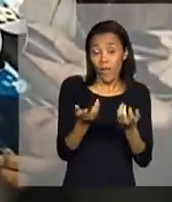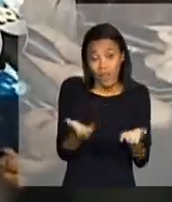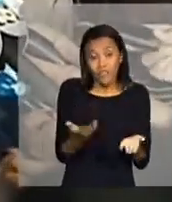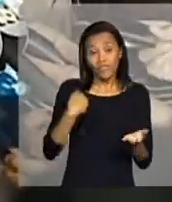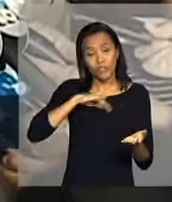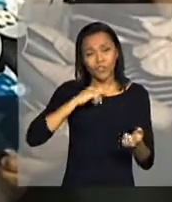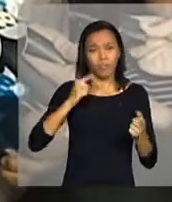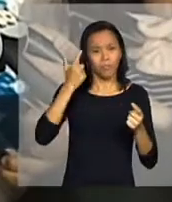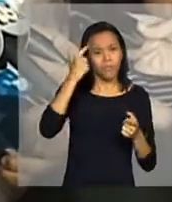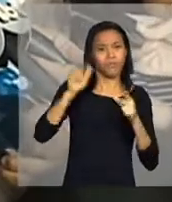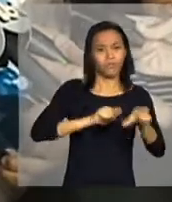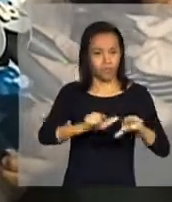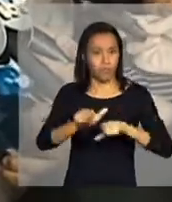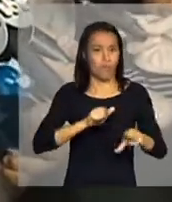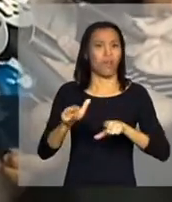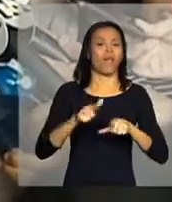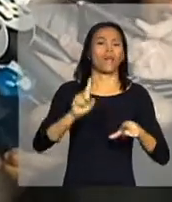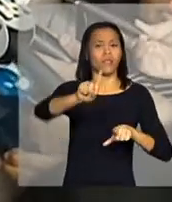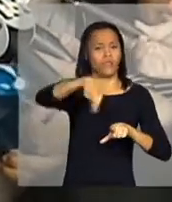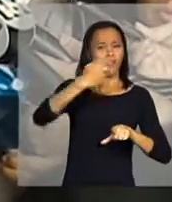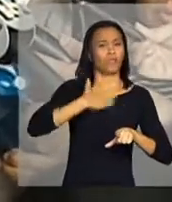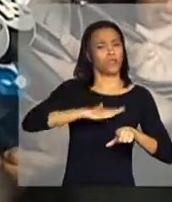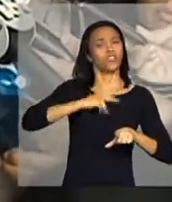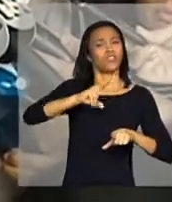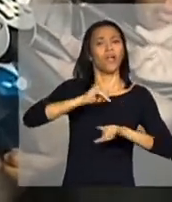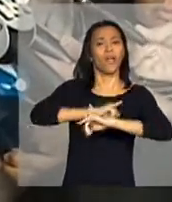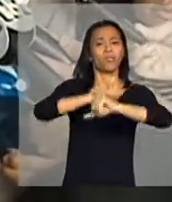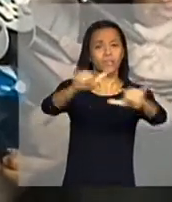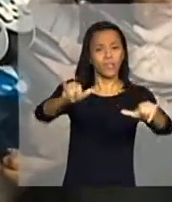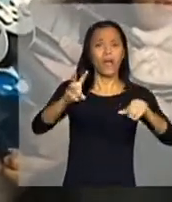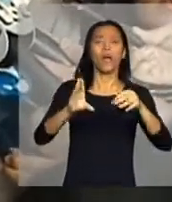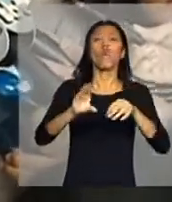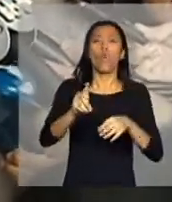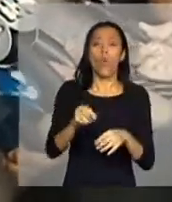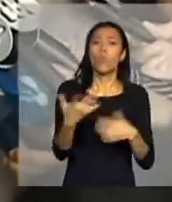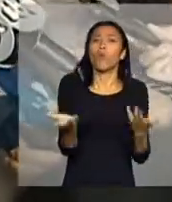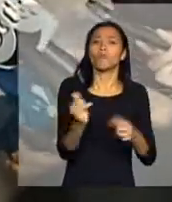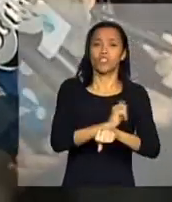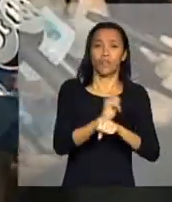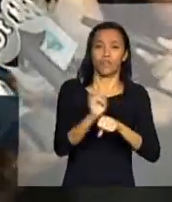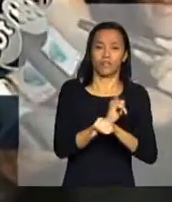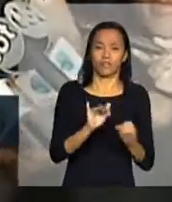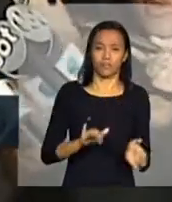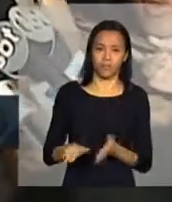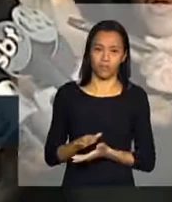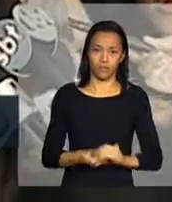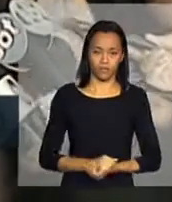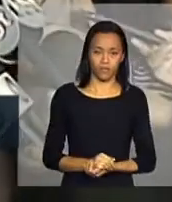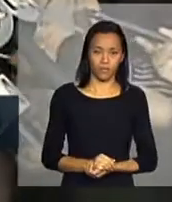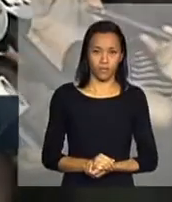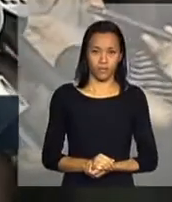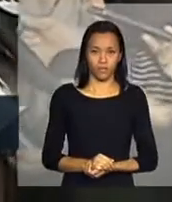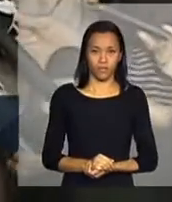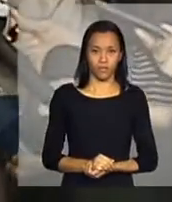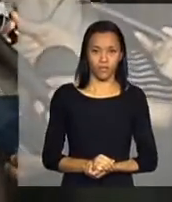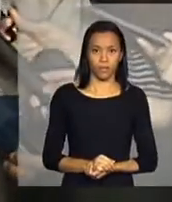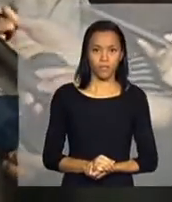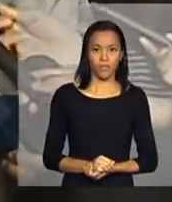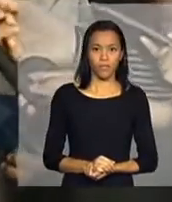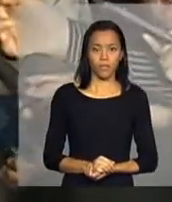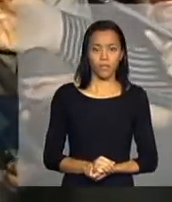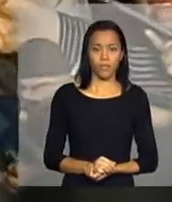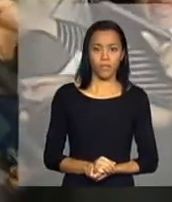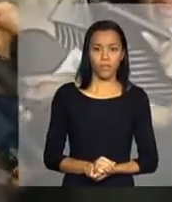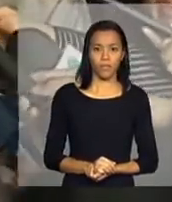estamos trabalhando e oportunamente nós vamos anunciar assim que for definido quais são essas medidas. Essa ideia tem a ver com as pressões da bancada ruralista no